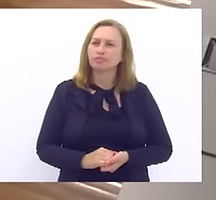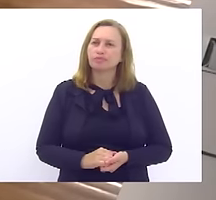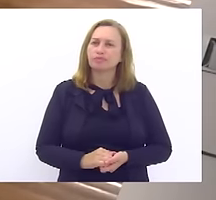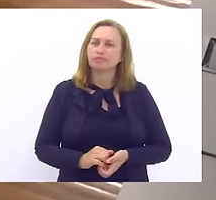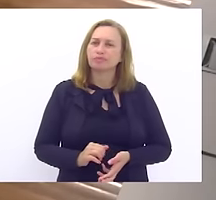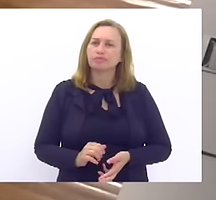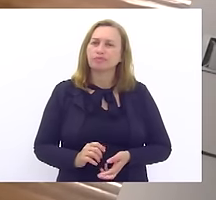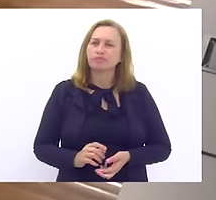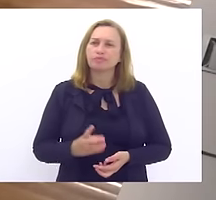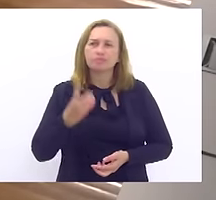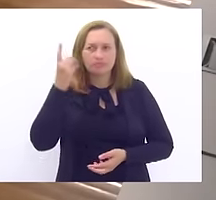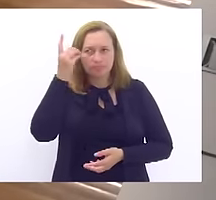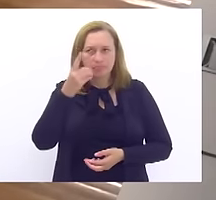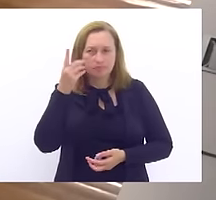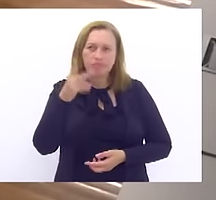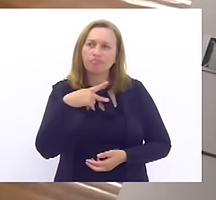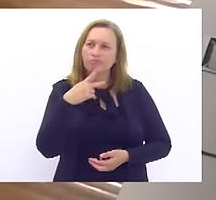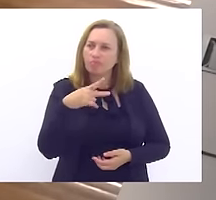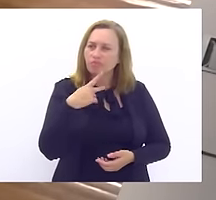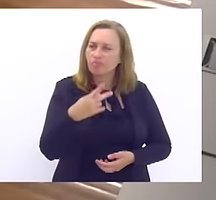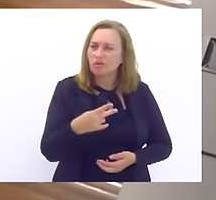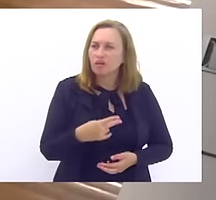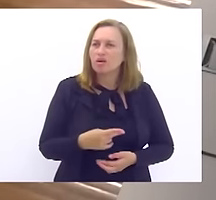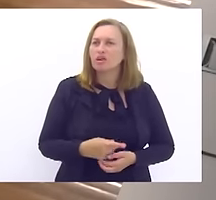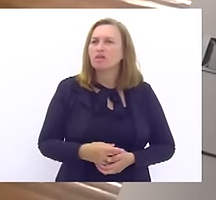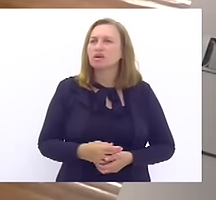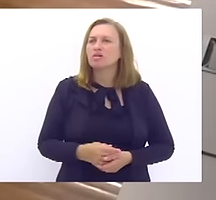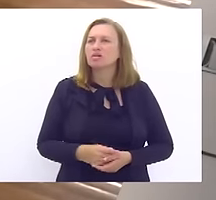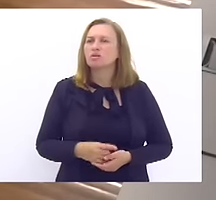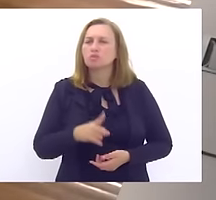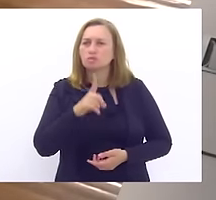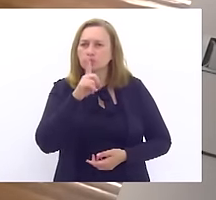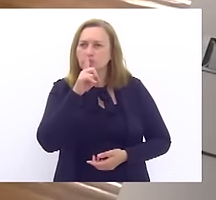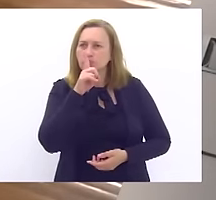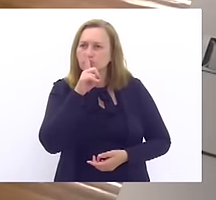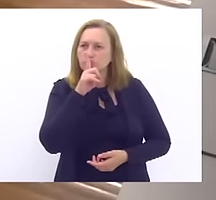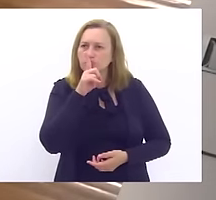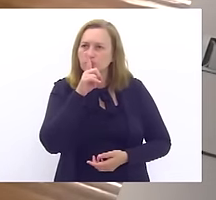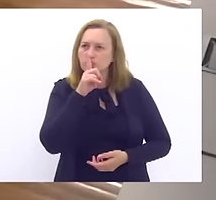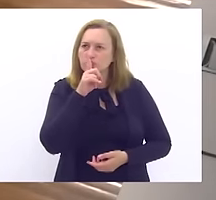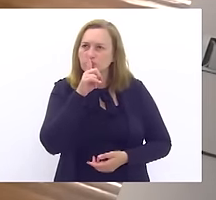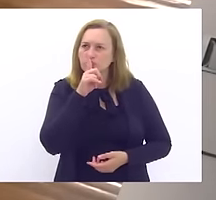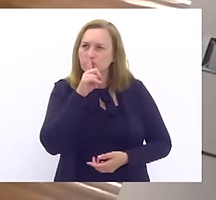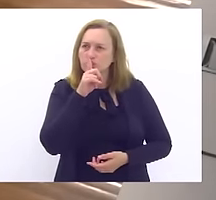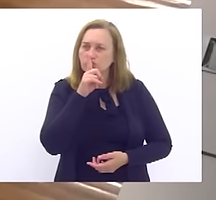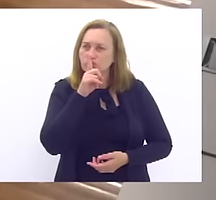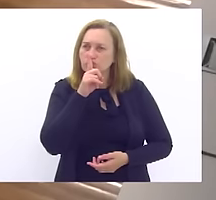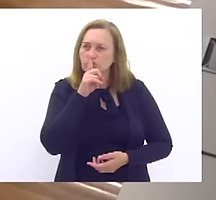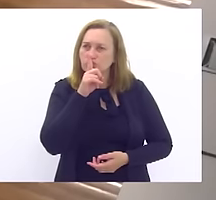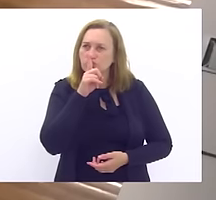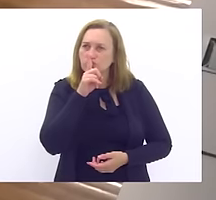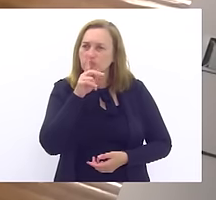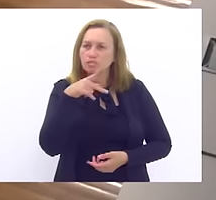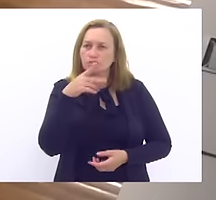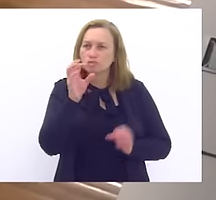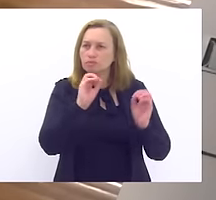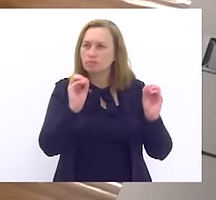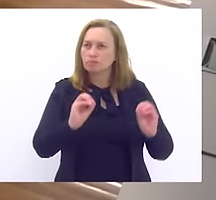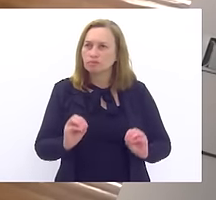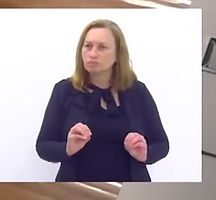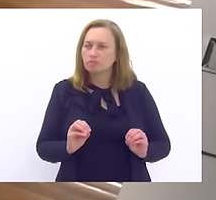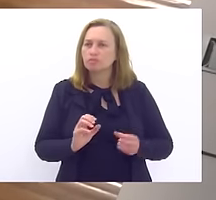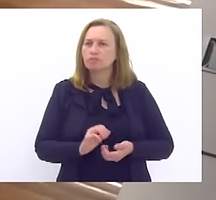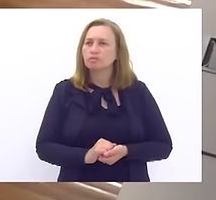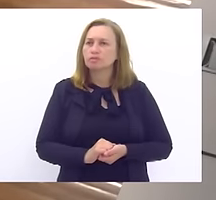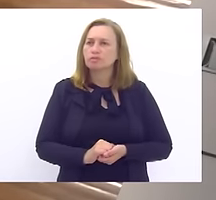Deputado como eu falei a Rigor Vamos permanecer em silêncio e então por favor o senhor faça